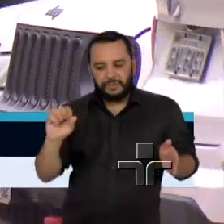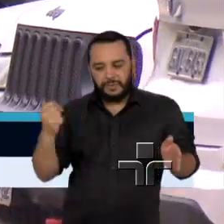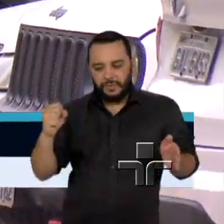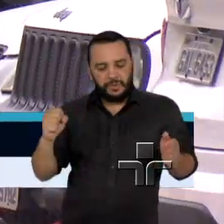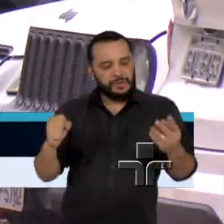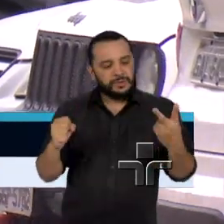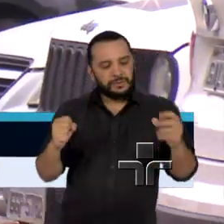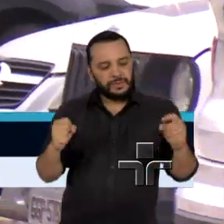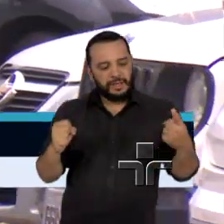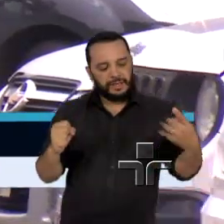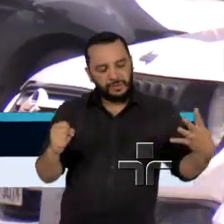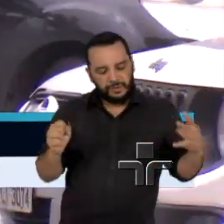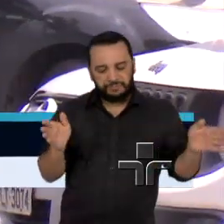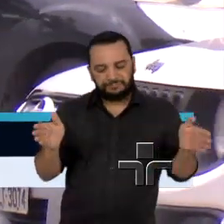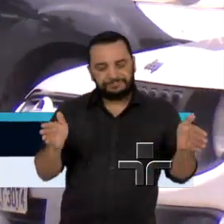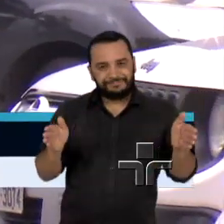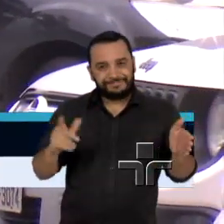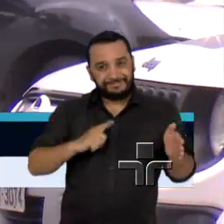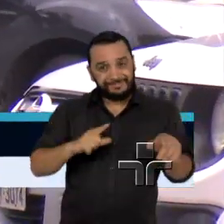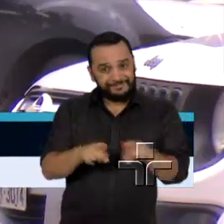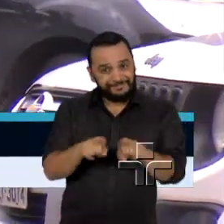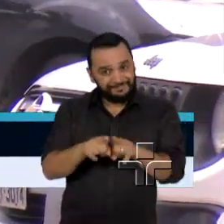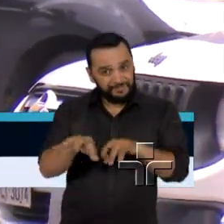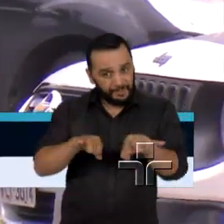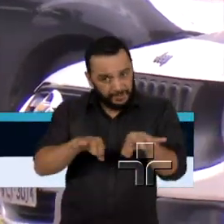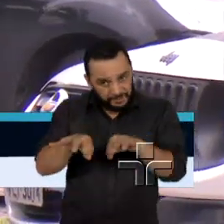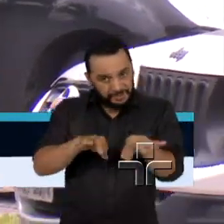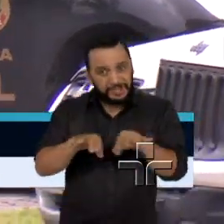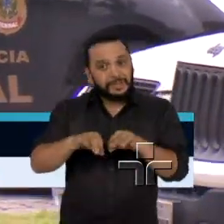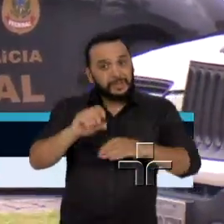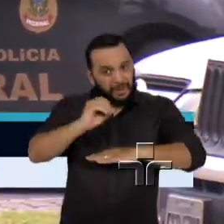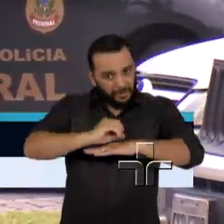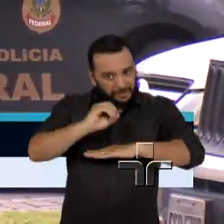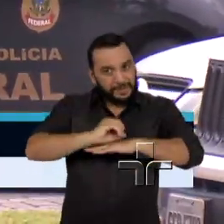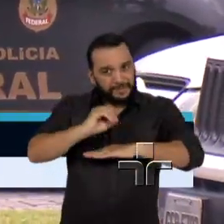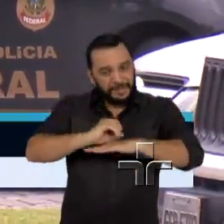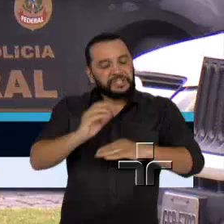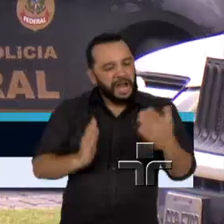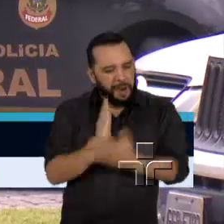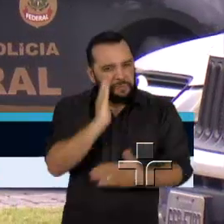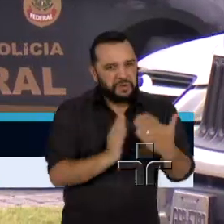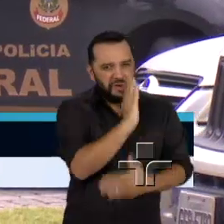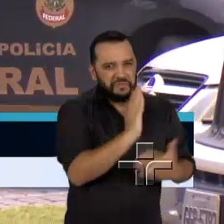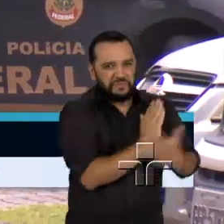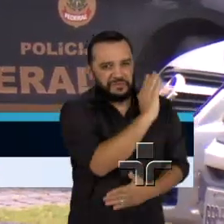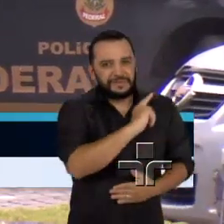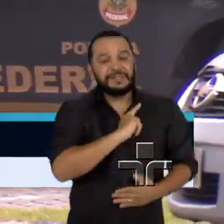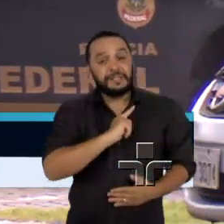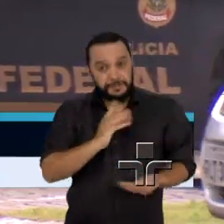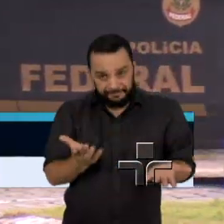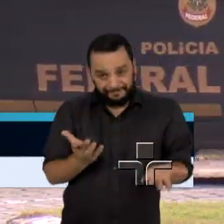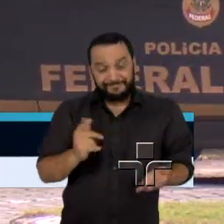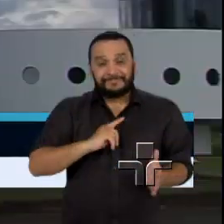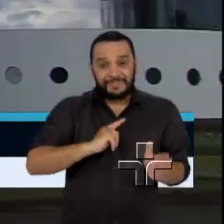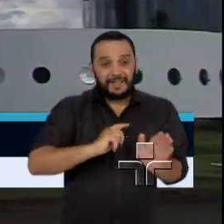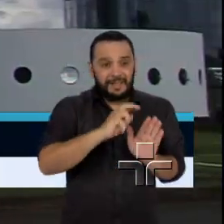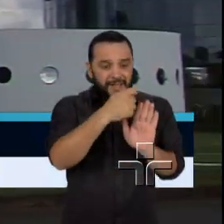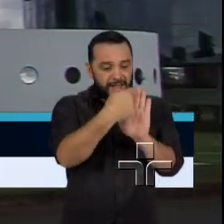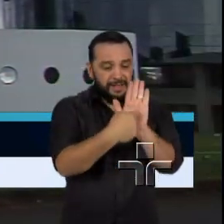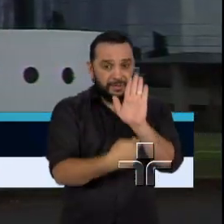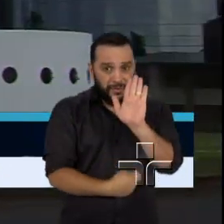Em contrapartida, projetos de interesse da empreiteira seriam aprovados. Com base no relatório da PF,